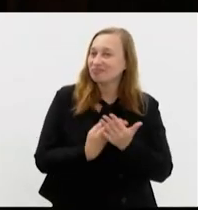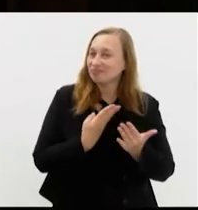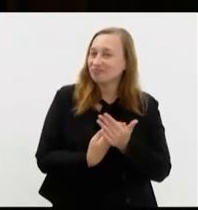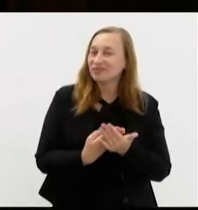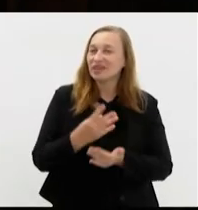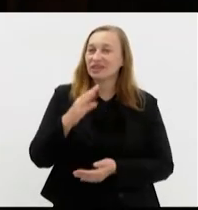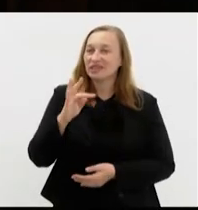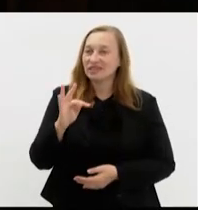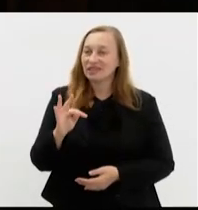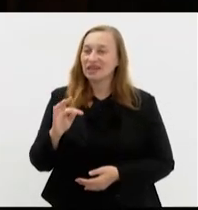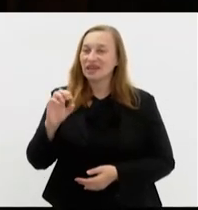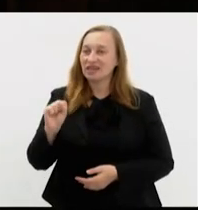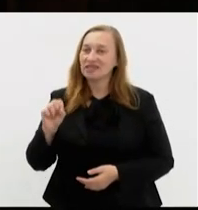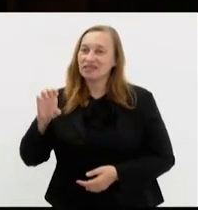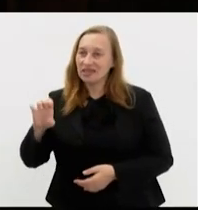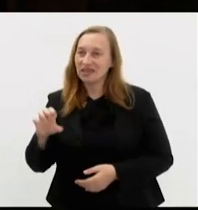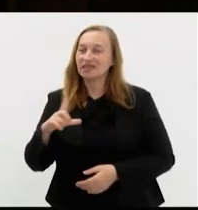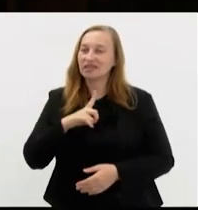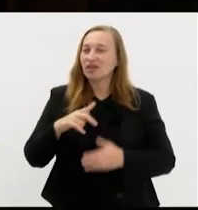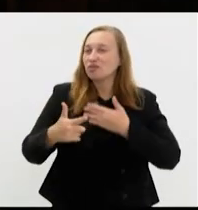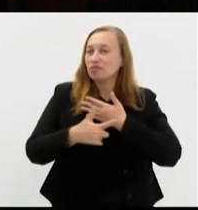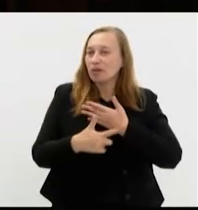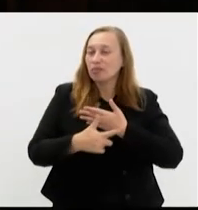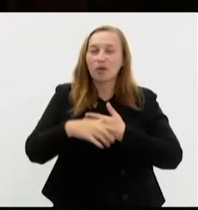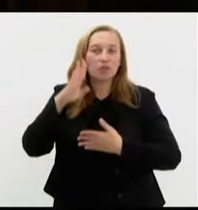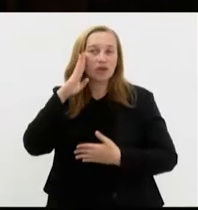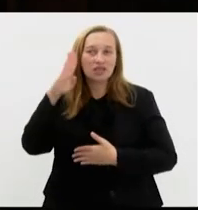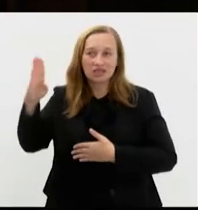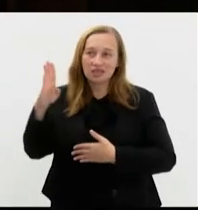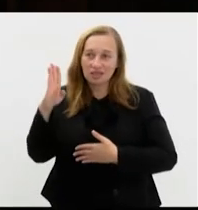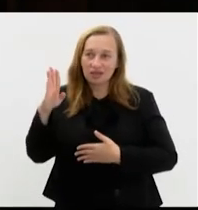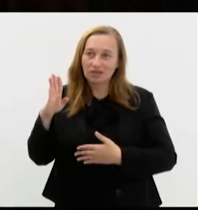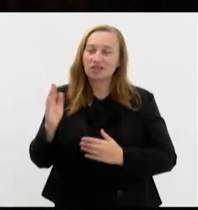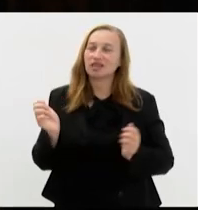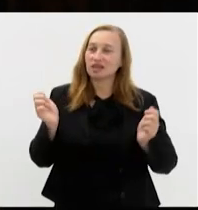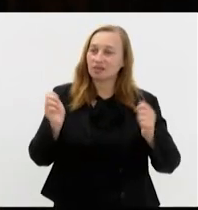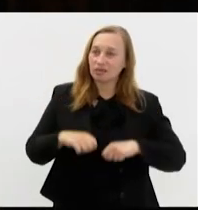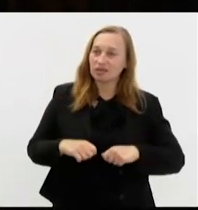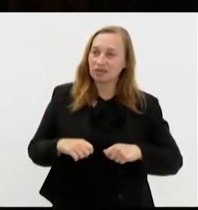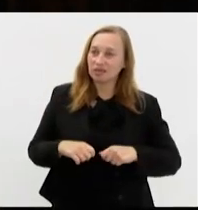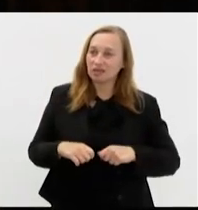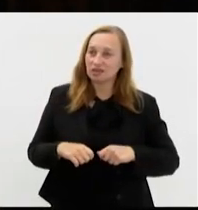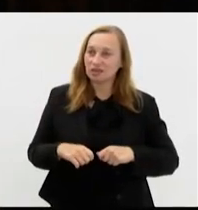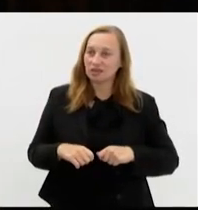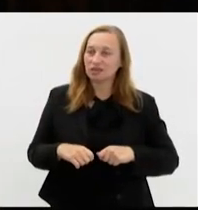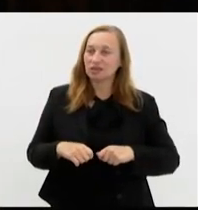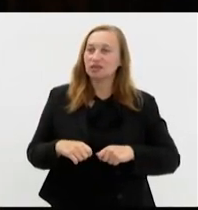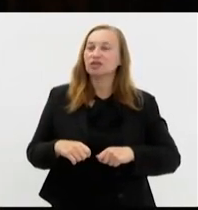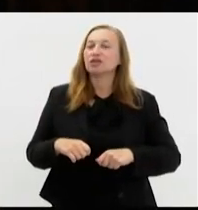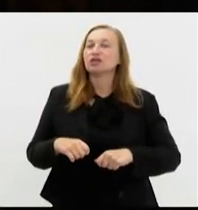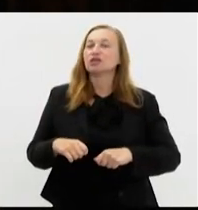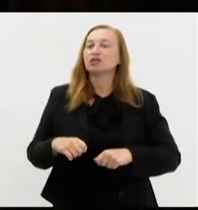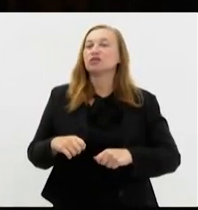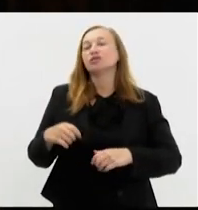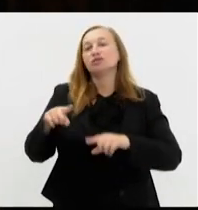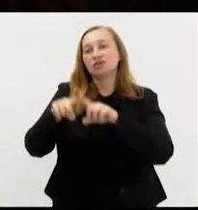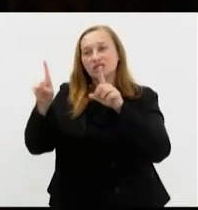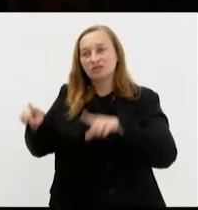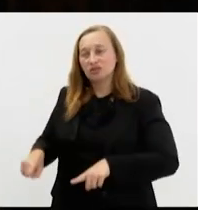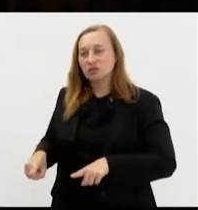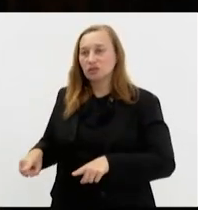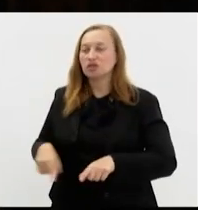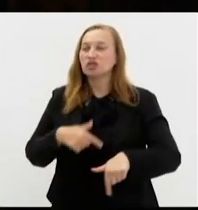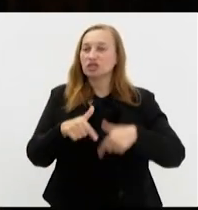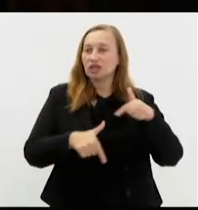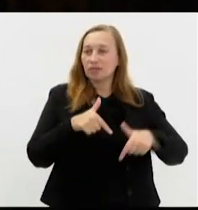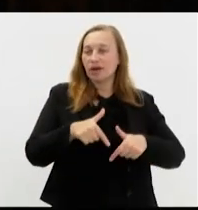TSE tem um papel fundamental Não só na capacitação dos magistrados e servidores que atuam no judiciário